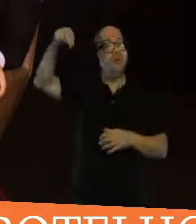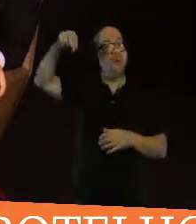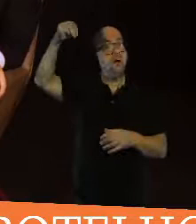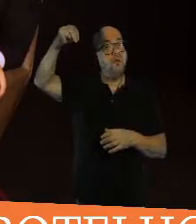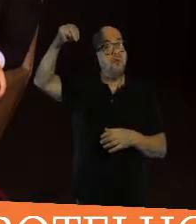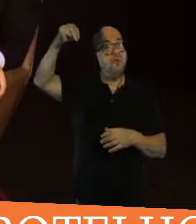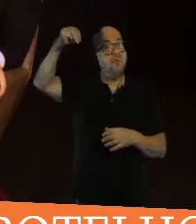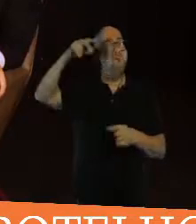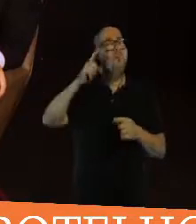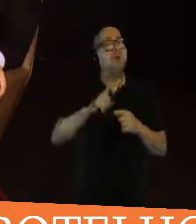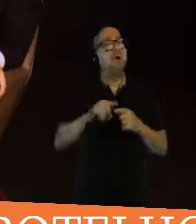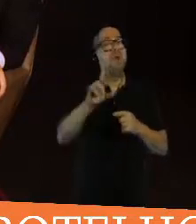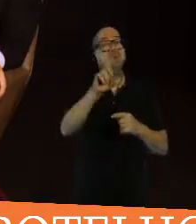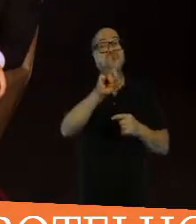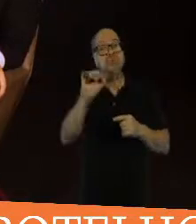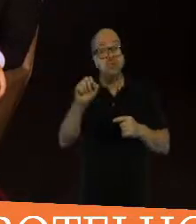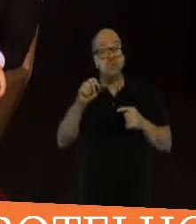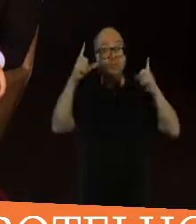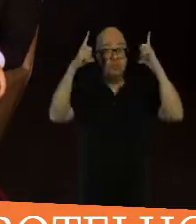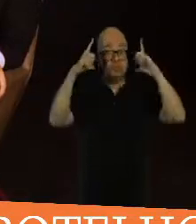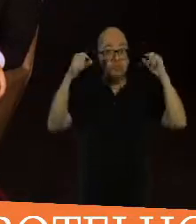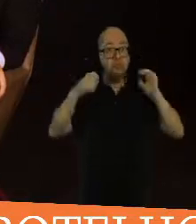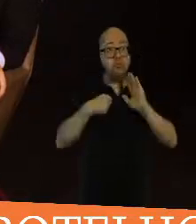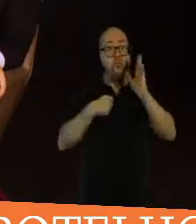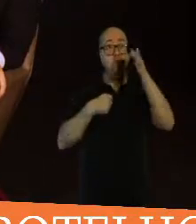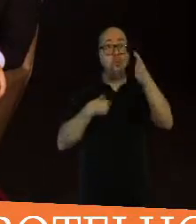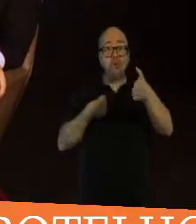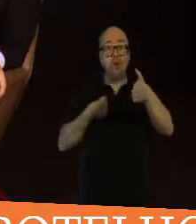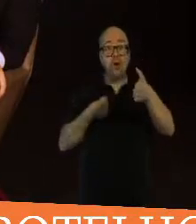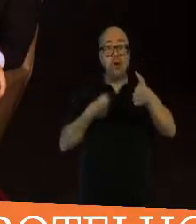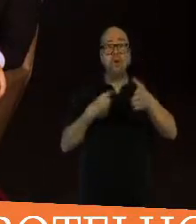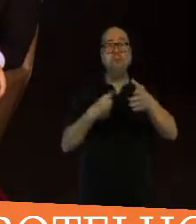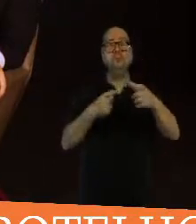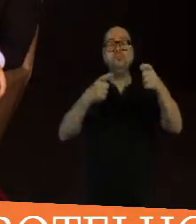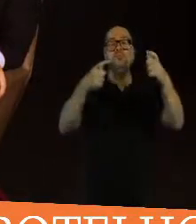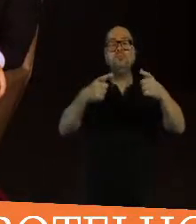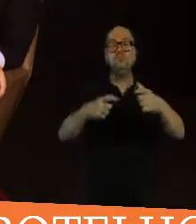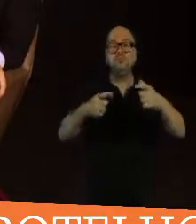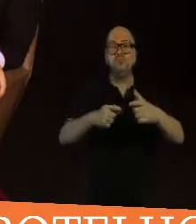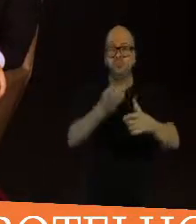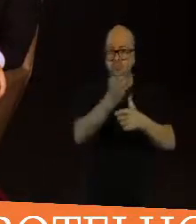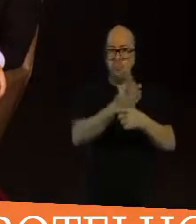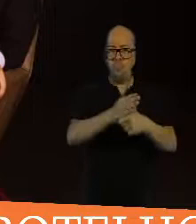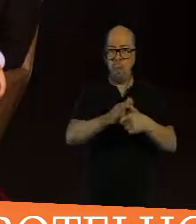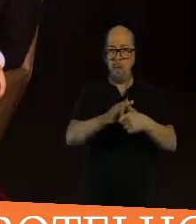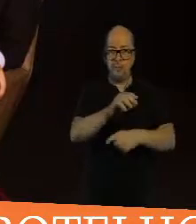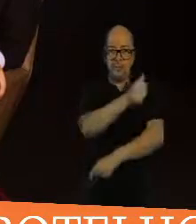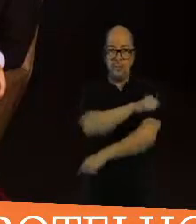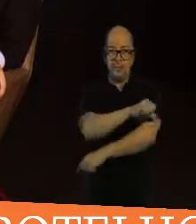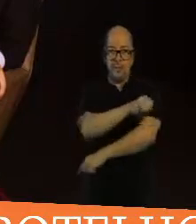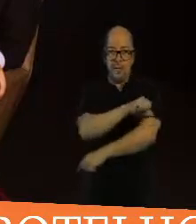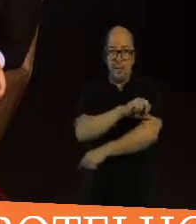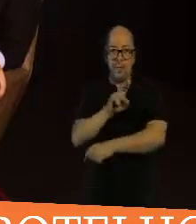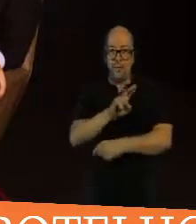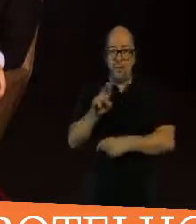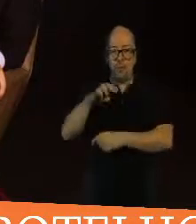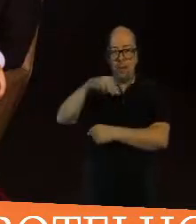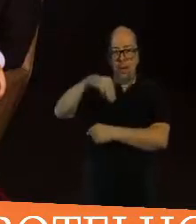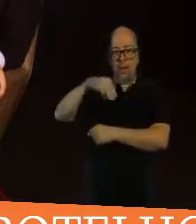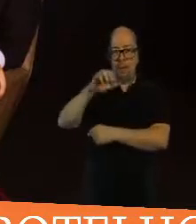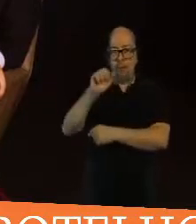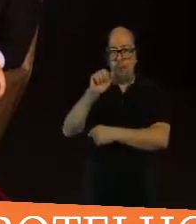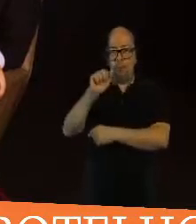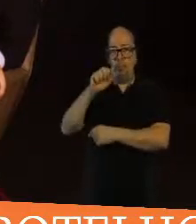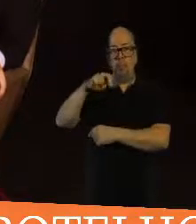tocar no Mangue, né, um bairro do Rio de Janeiro, e ele tocou uma